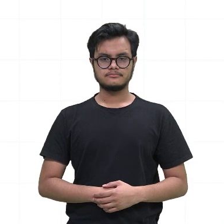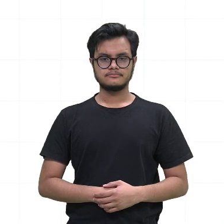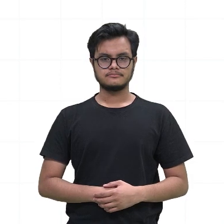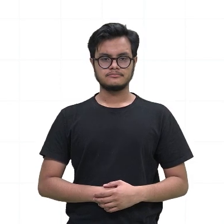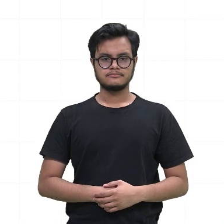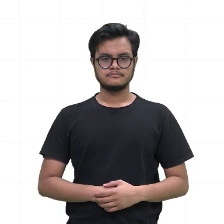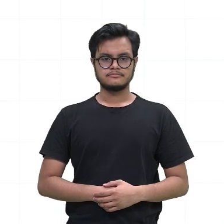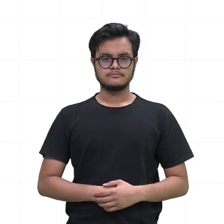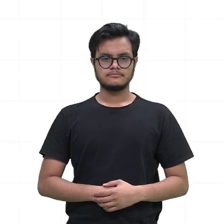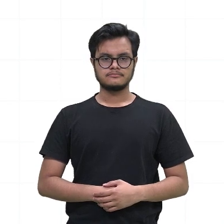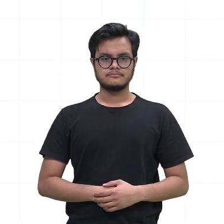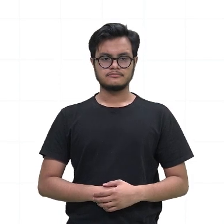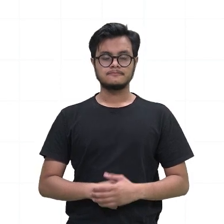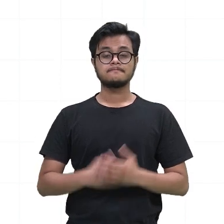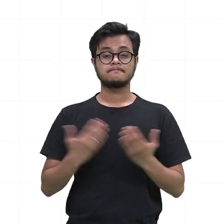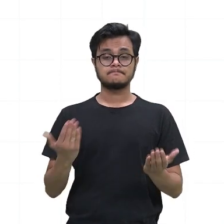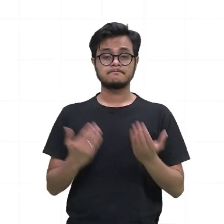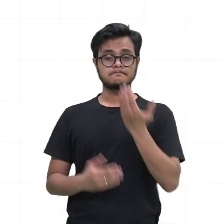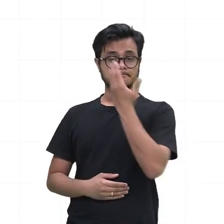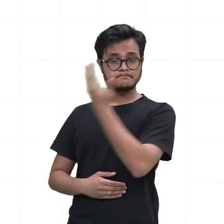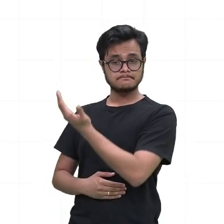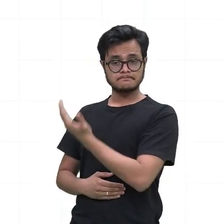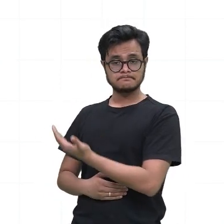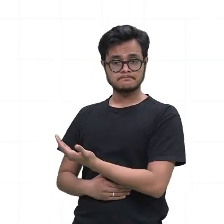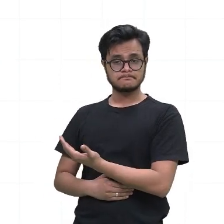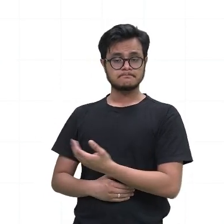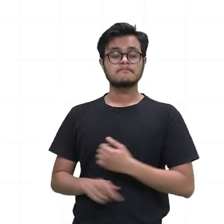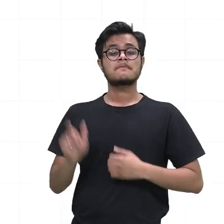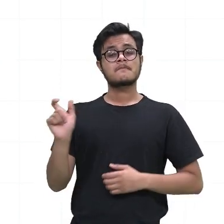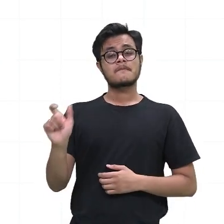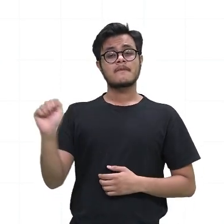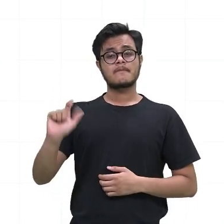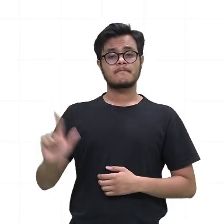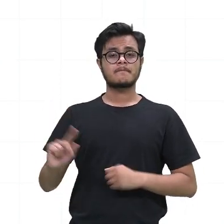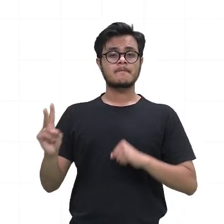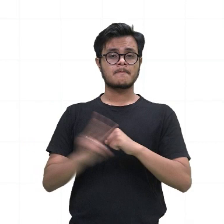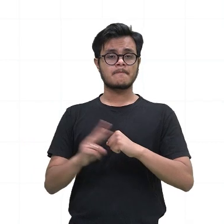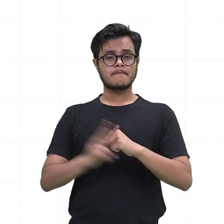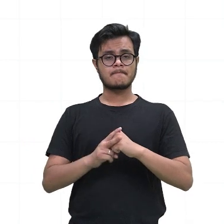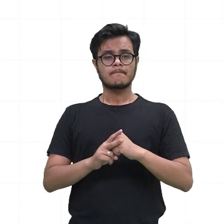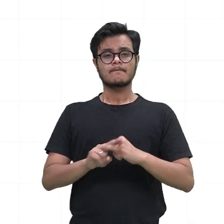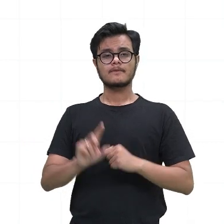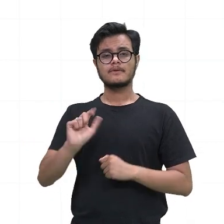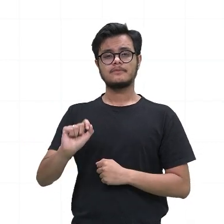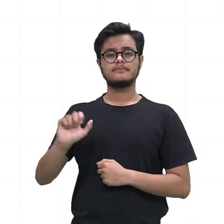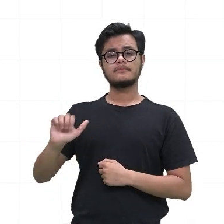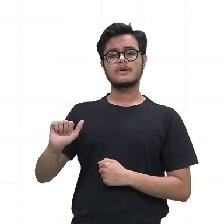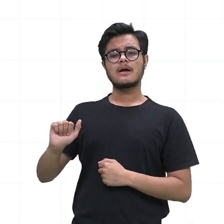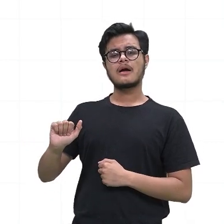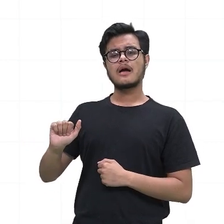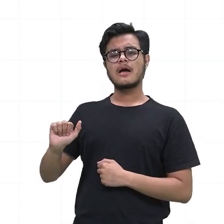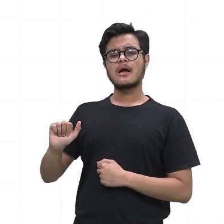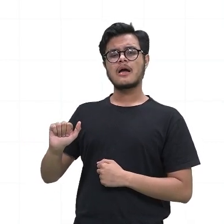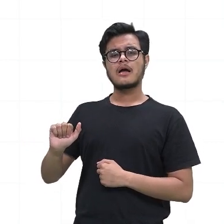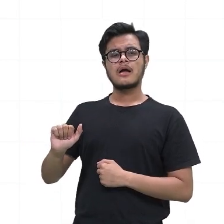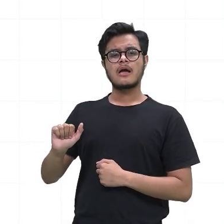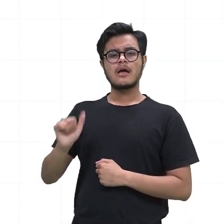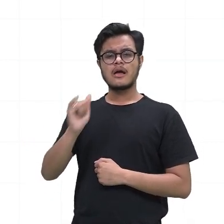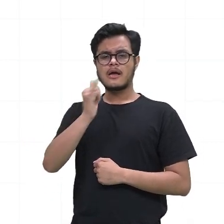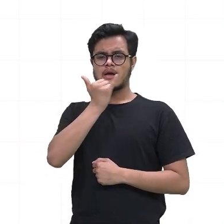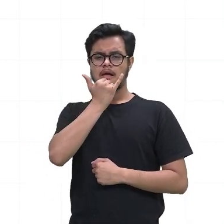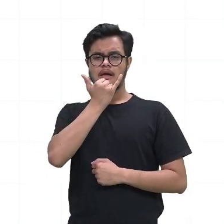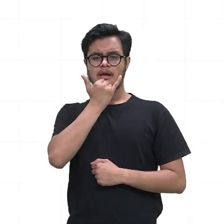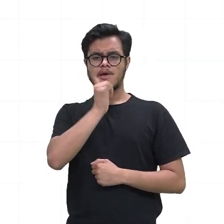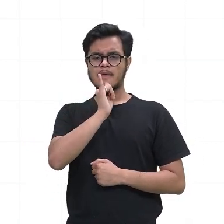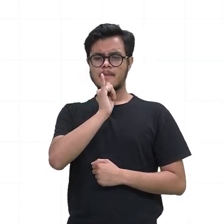Qual mais que nós temos aí? Olha só, então temos aí, por exemplo, lá no início, No início, vamos falar um pouco do início lá do texto, olha